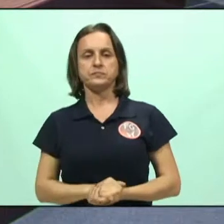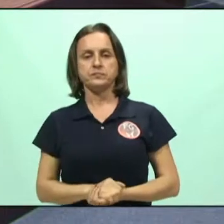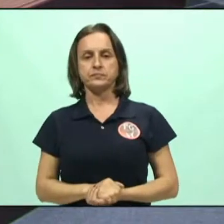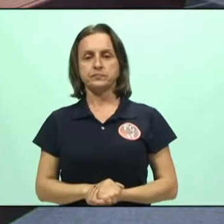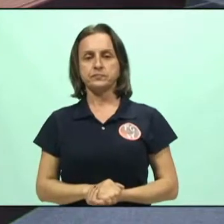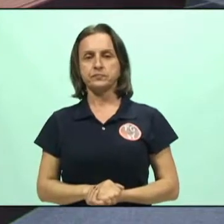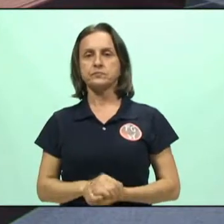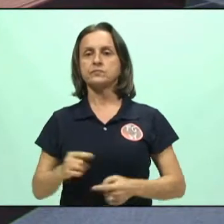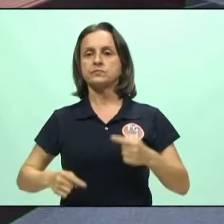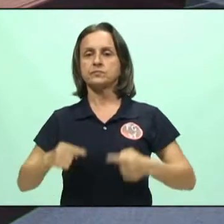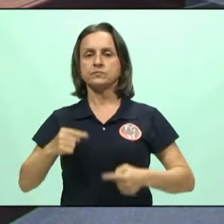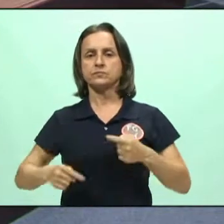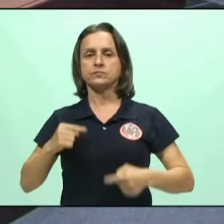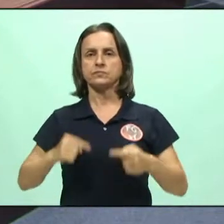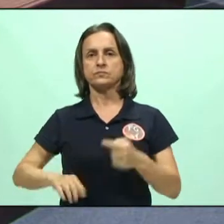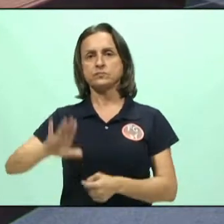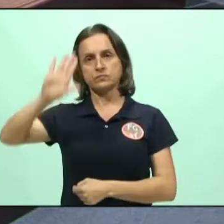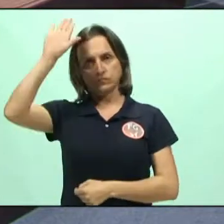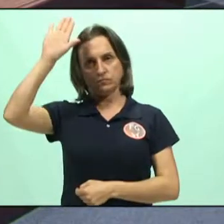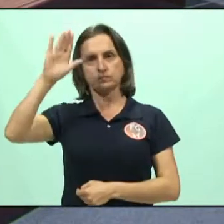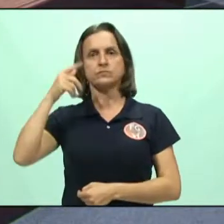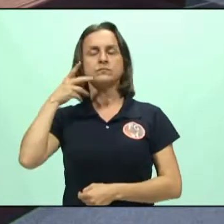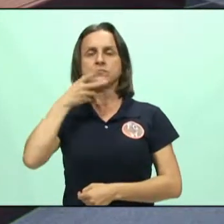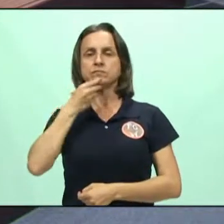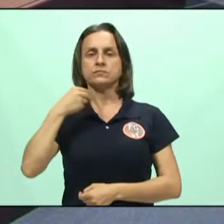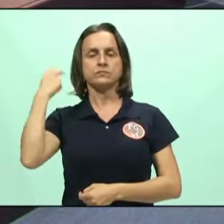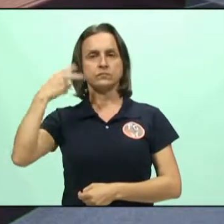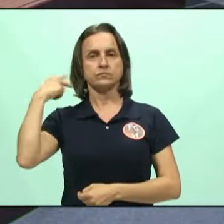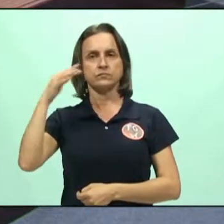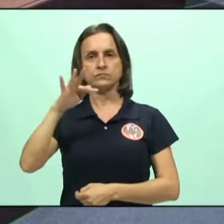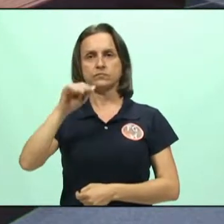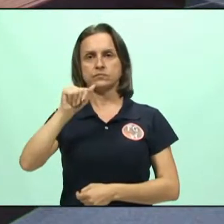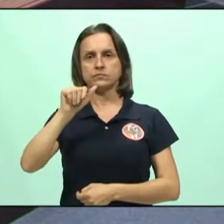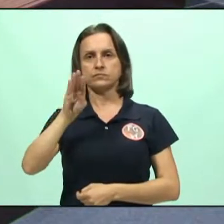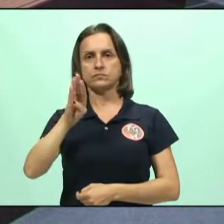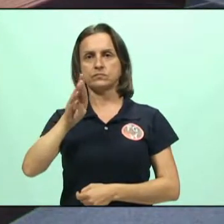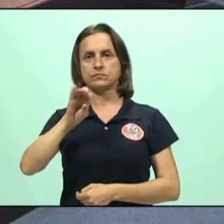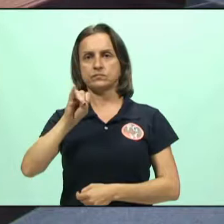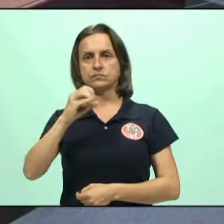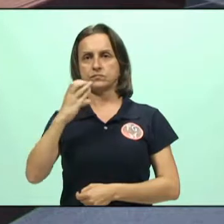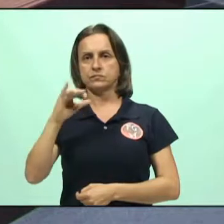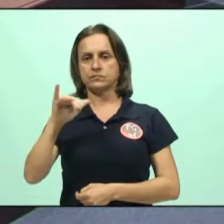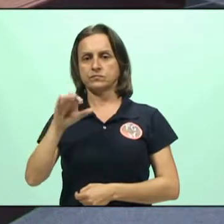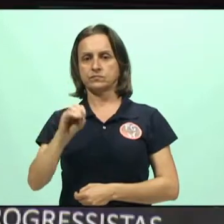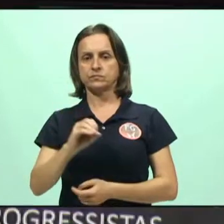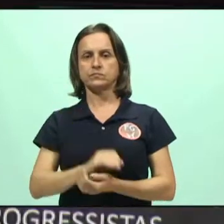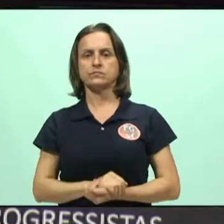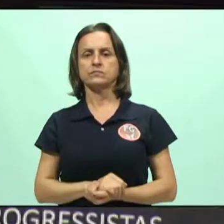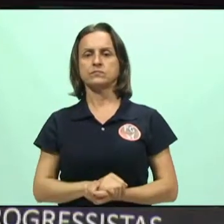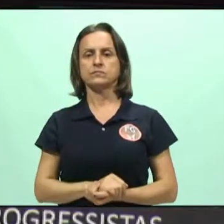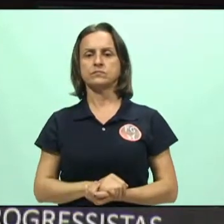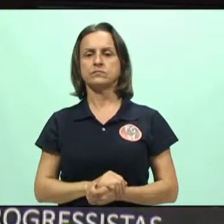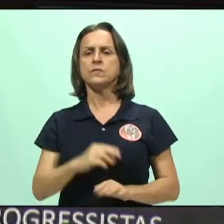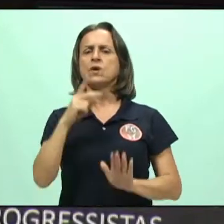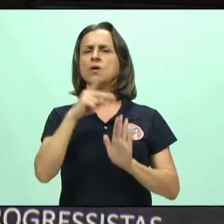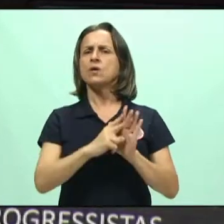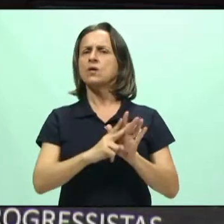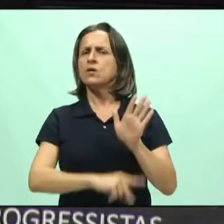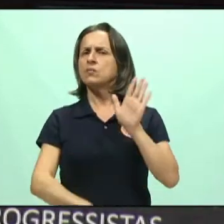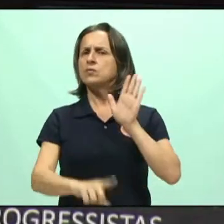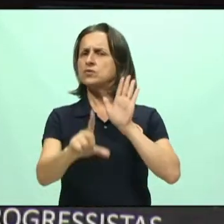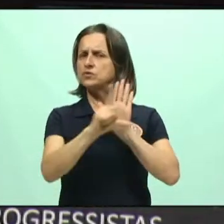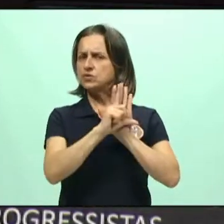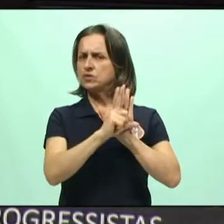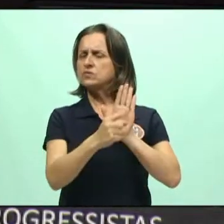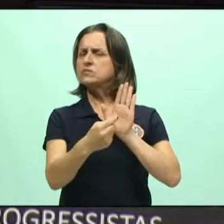a discussão com a palavra do Fabrício Presidente é o Projeto em si o projeto lei ordinária ele